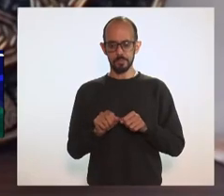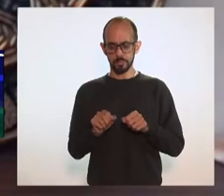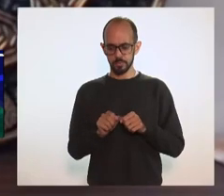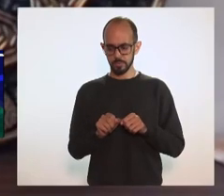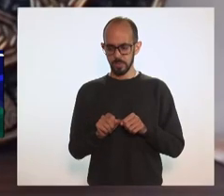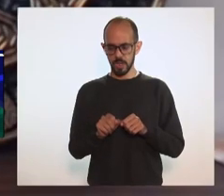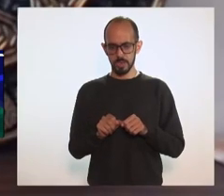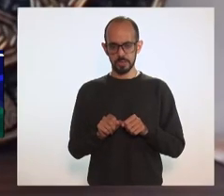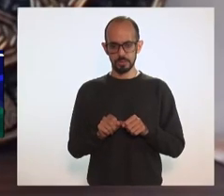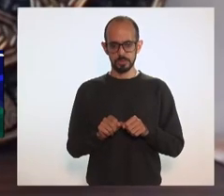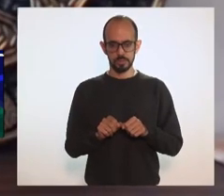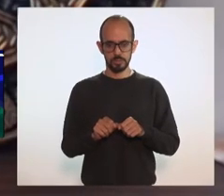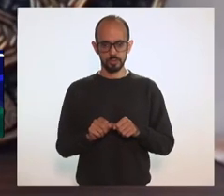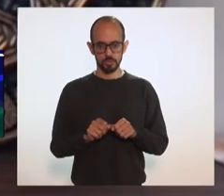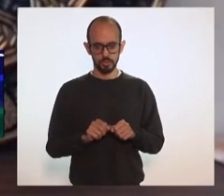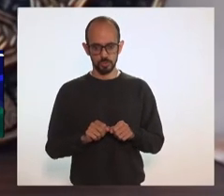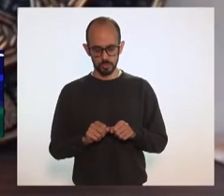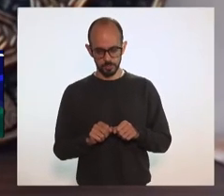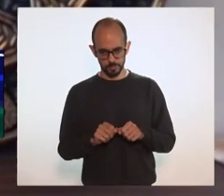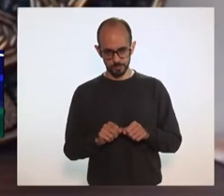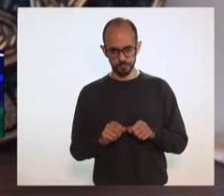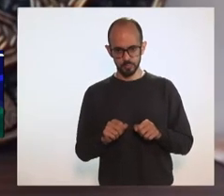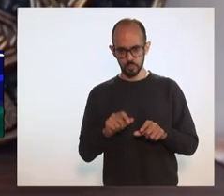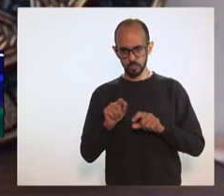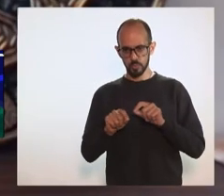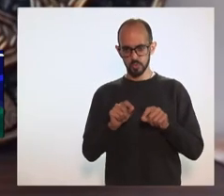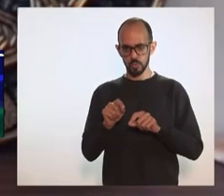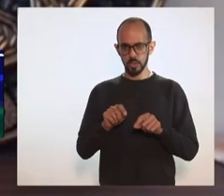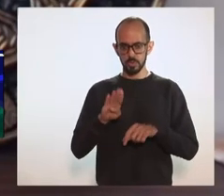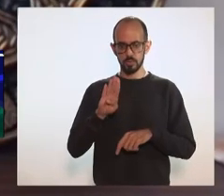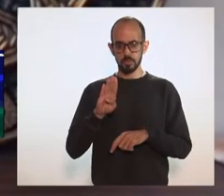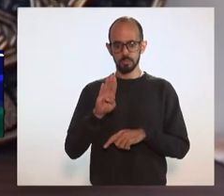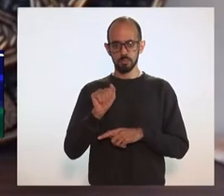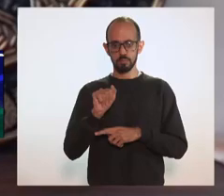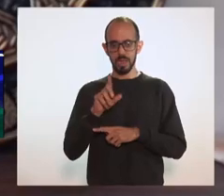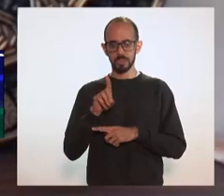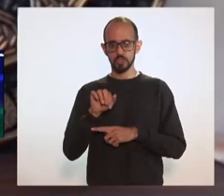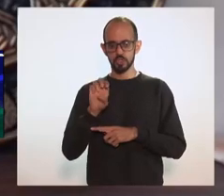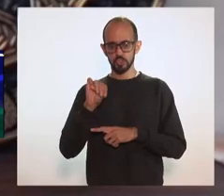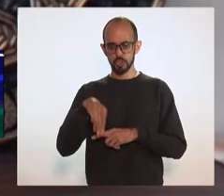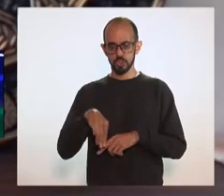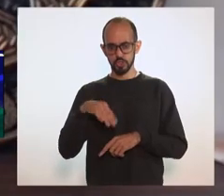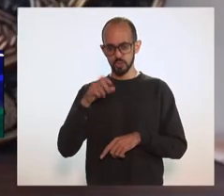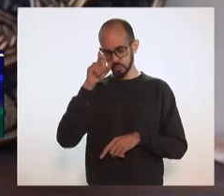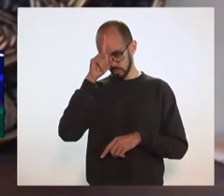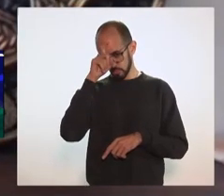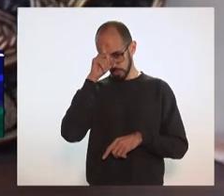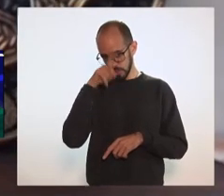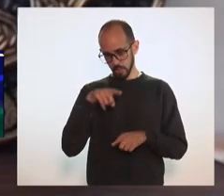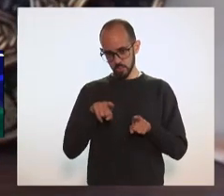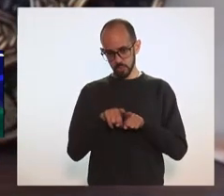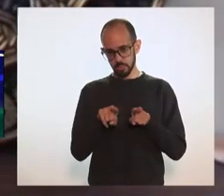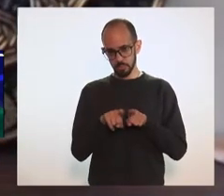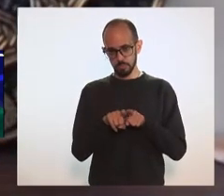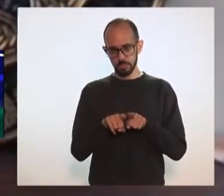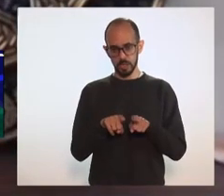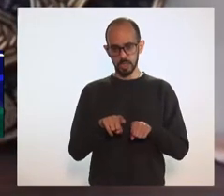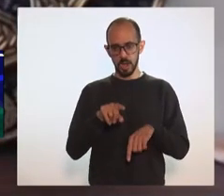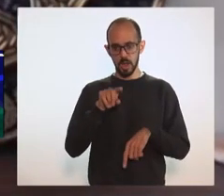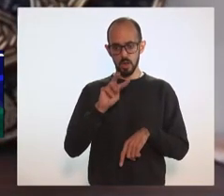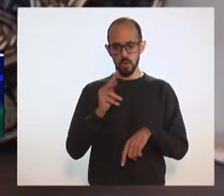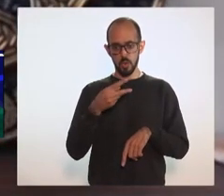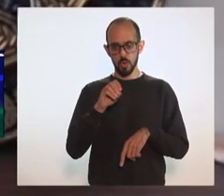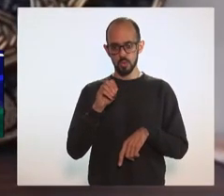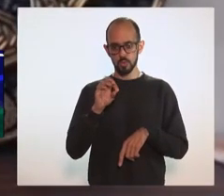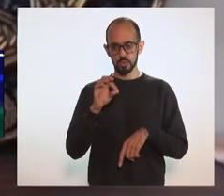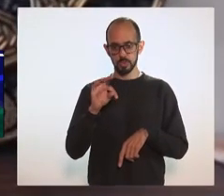de pessoas no Ninho do Urubu, do Hospital Badim e também da Whiskeria 4x4. De